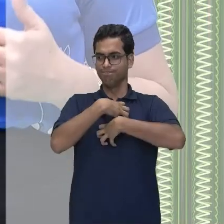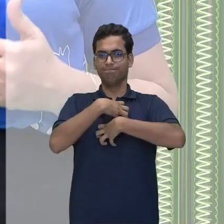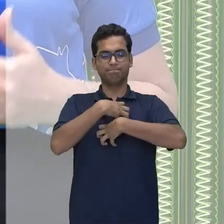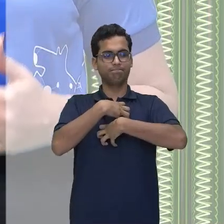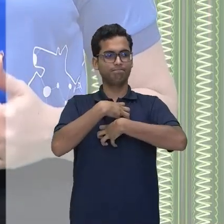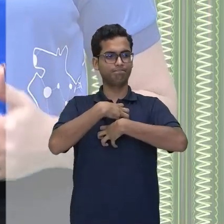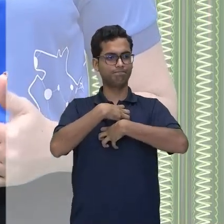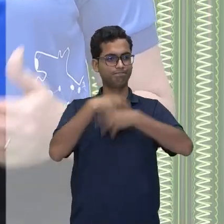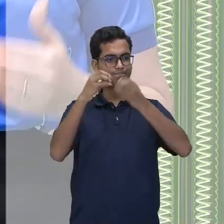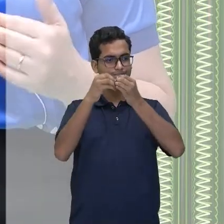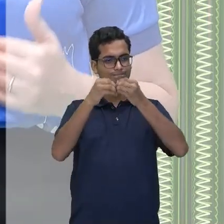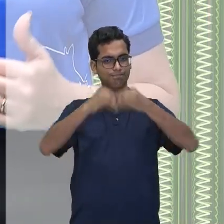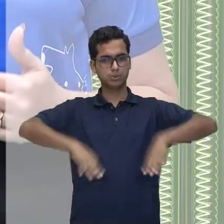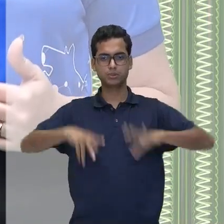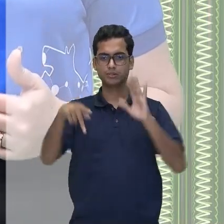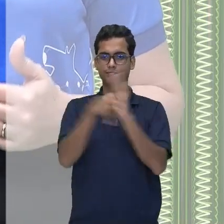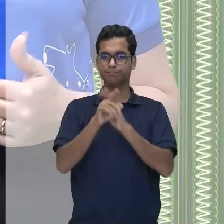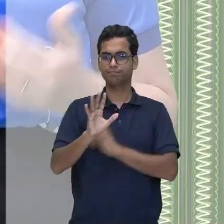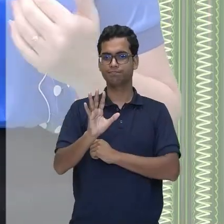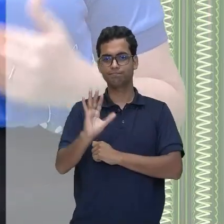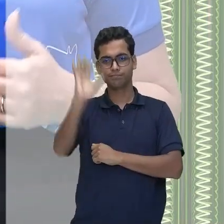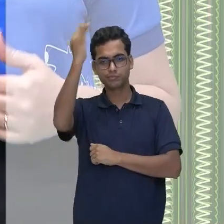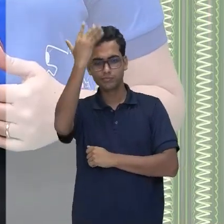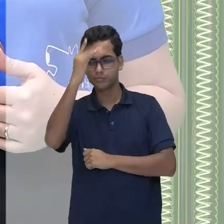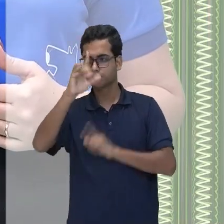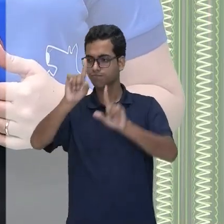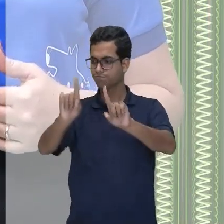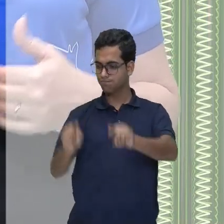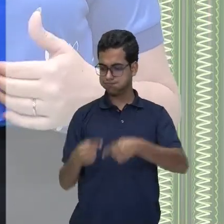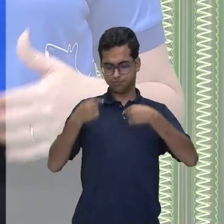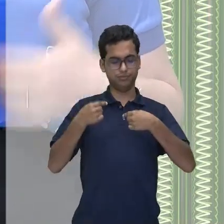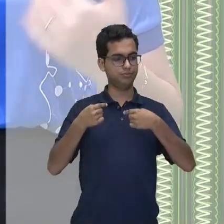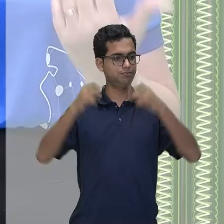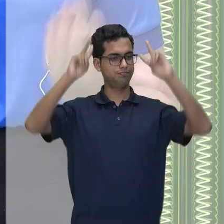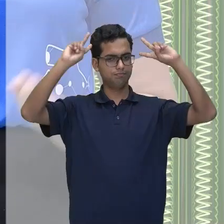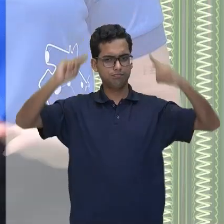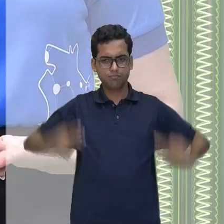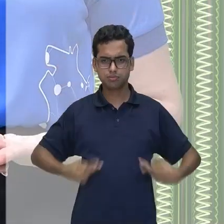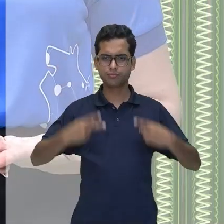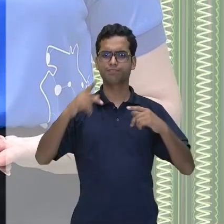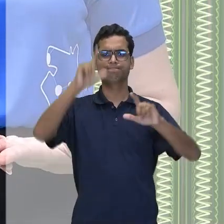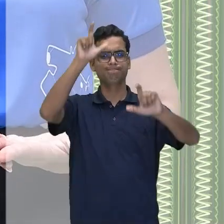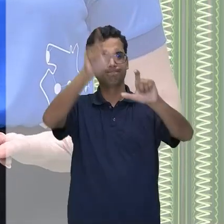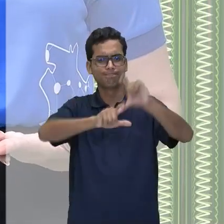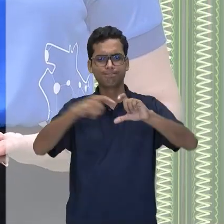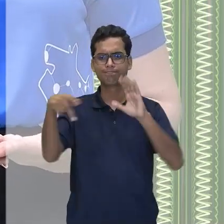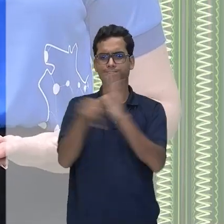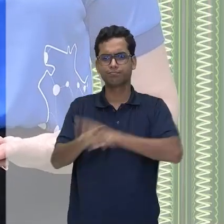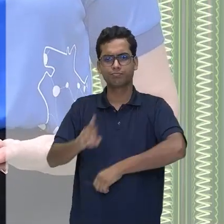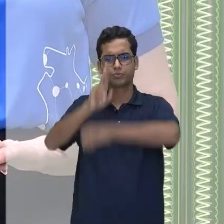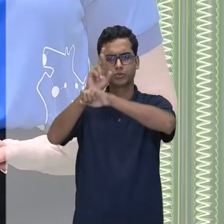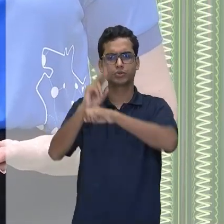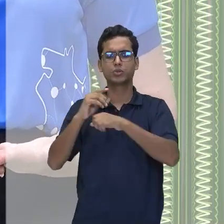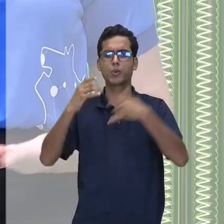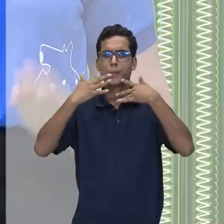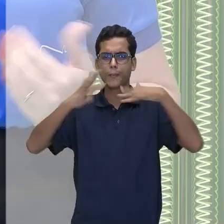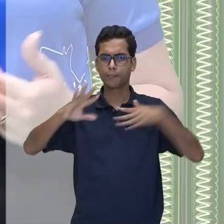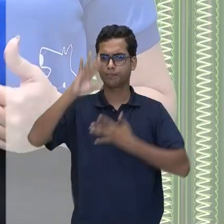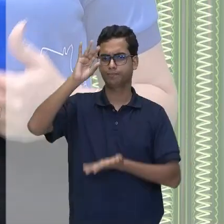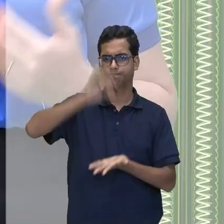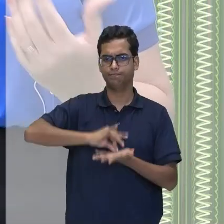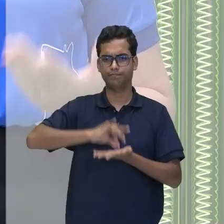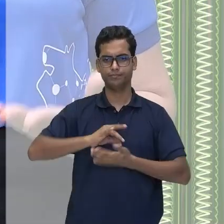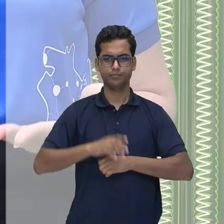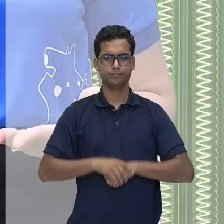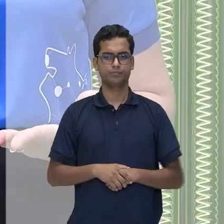eles estão voltando para a gente, ou seja, para a população humana, que dependemos tanto desses recursos naturais, né?